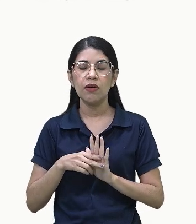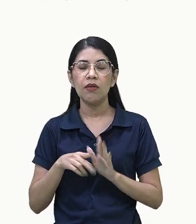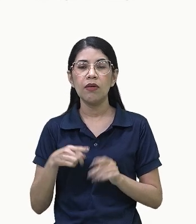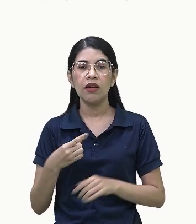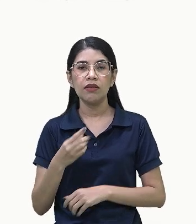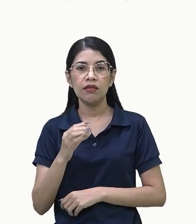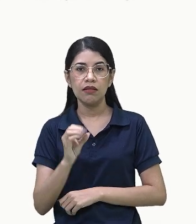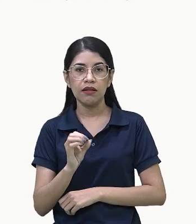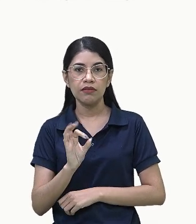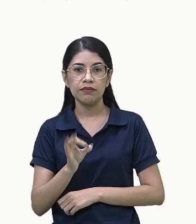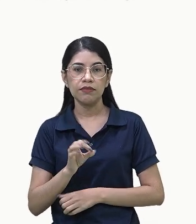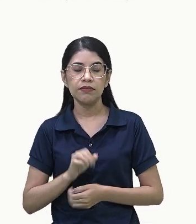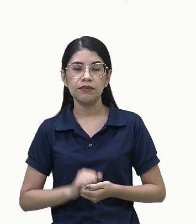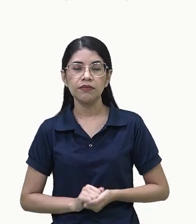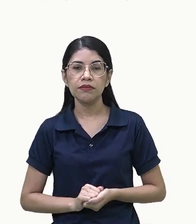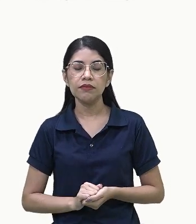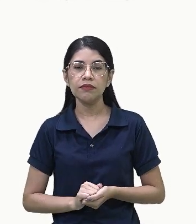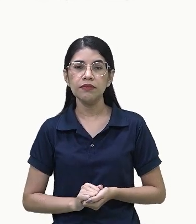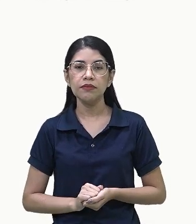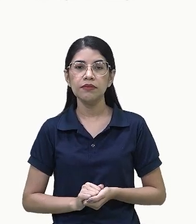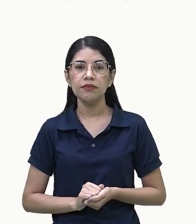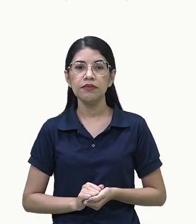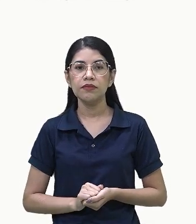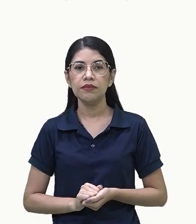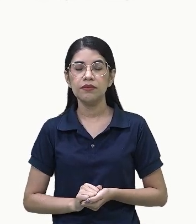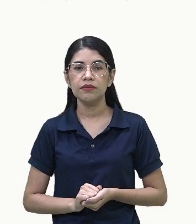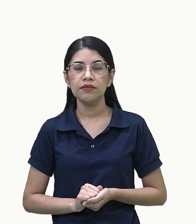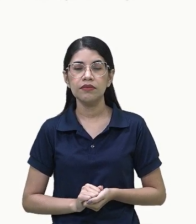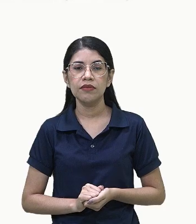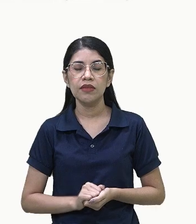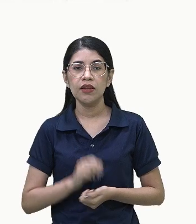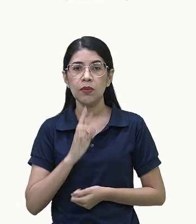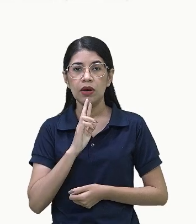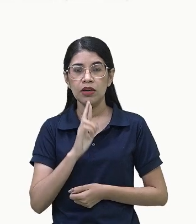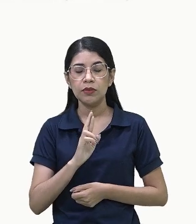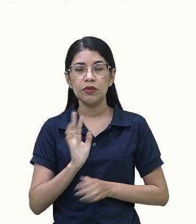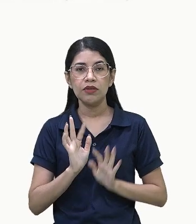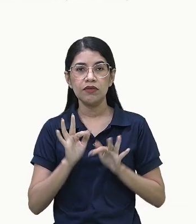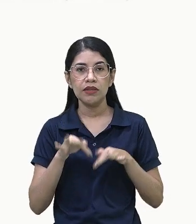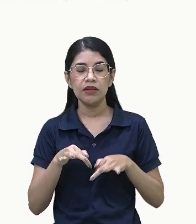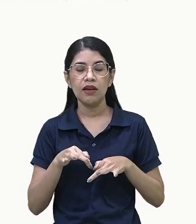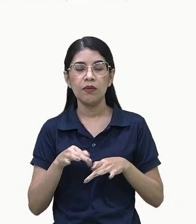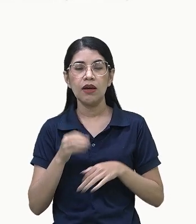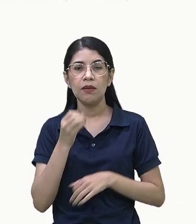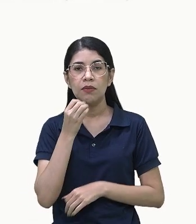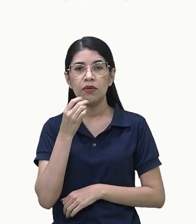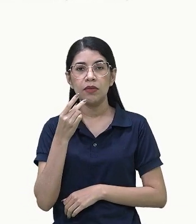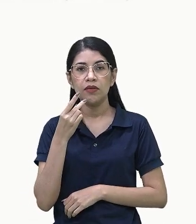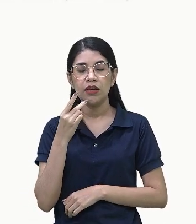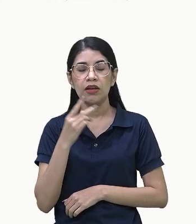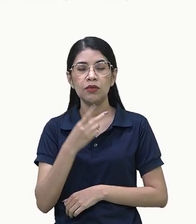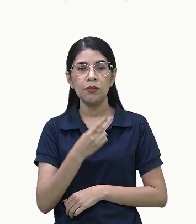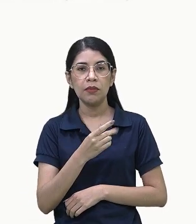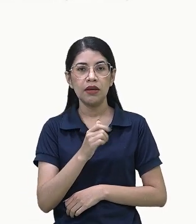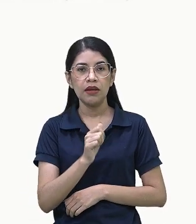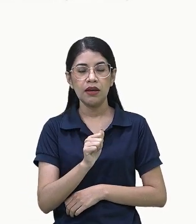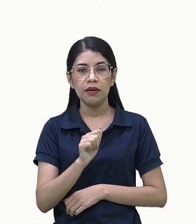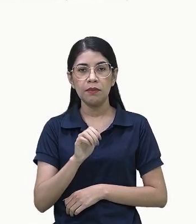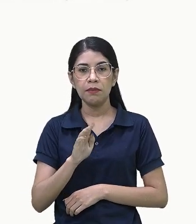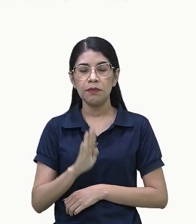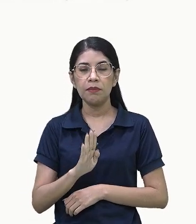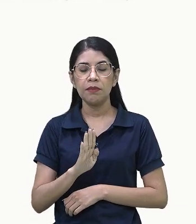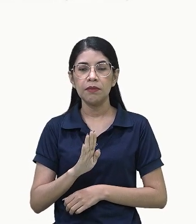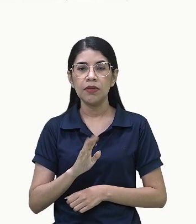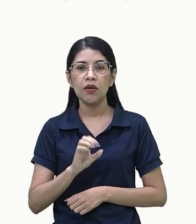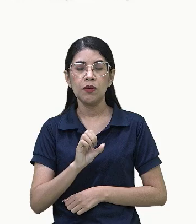o resultado é 10. Então, nós temos como resultado final a probabilidade da união sendo